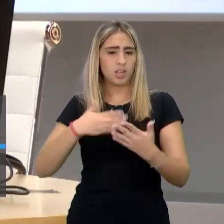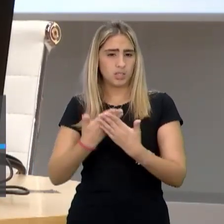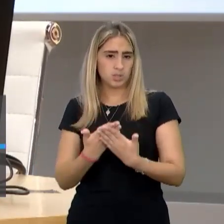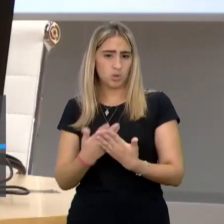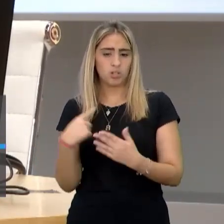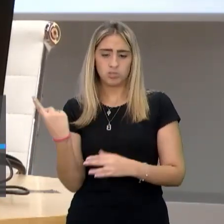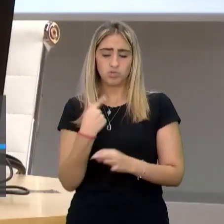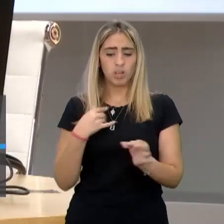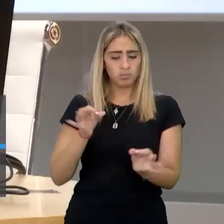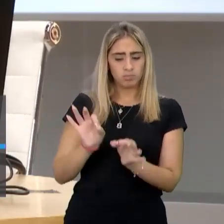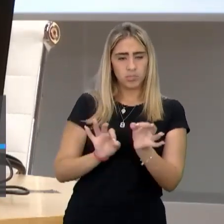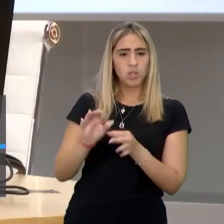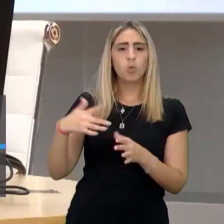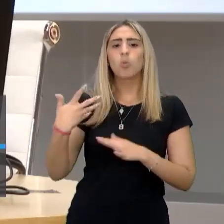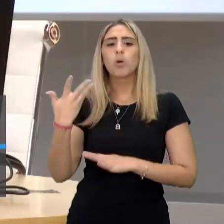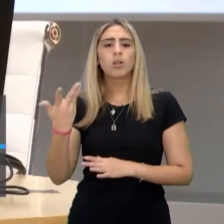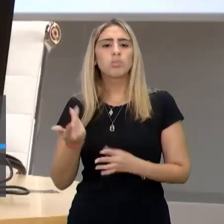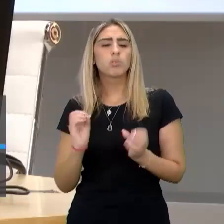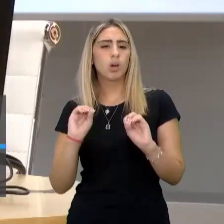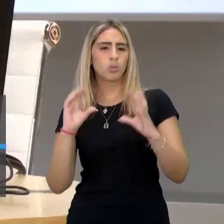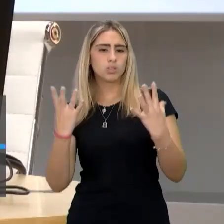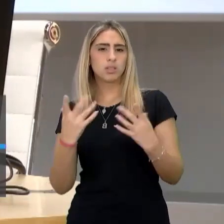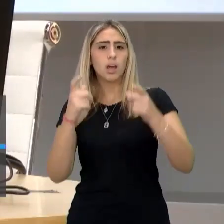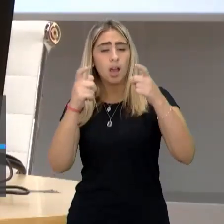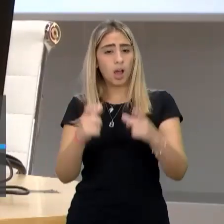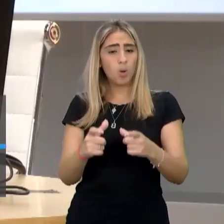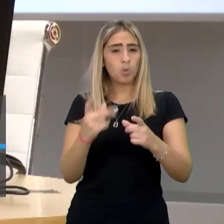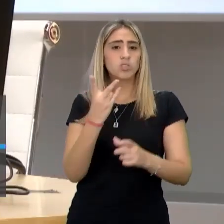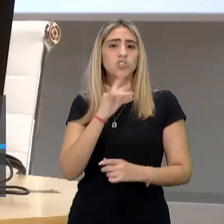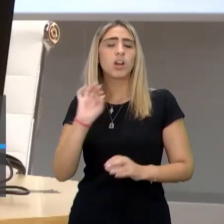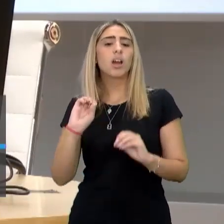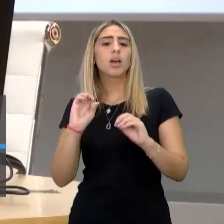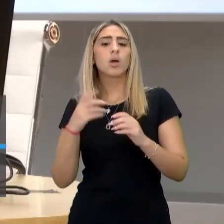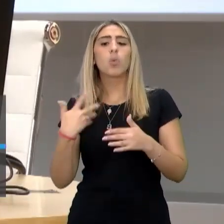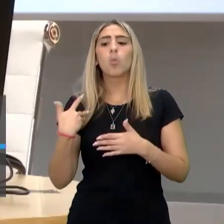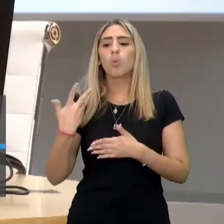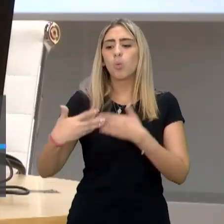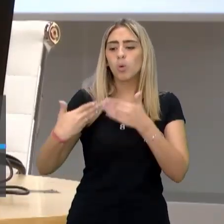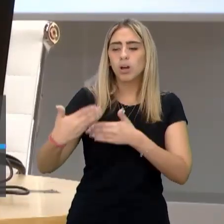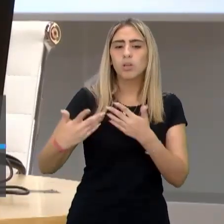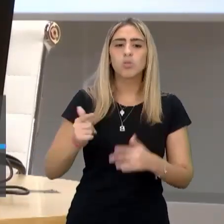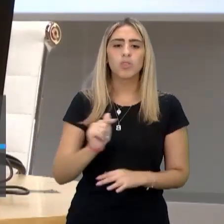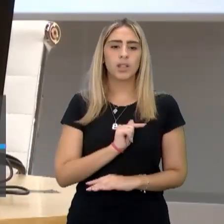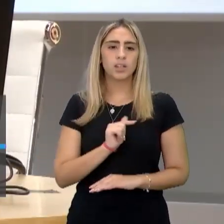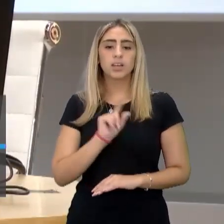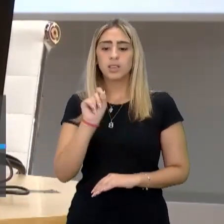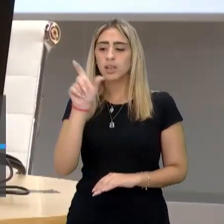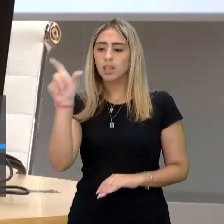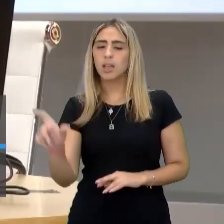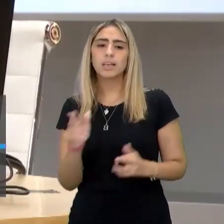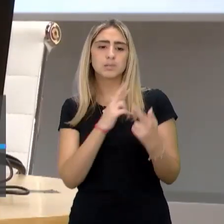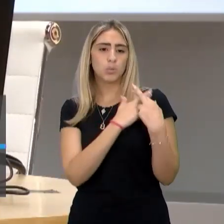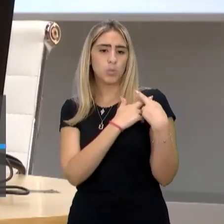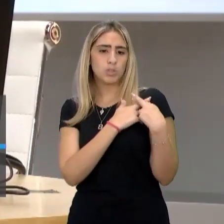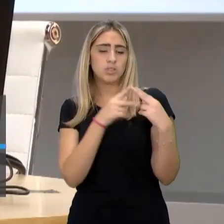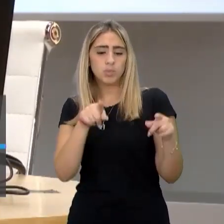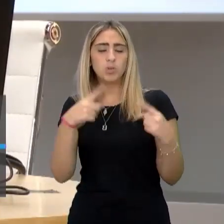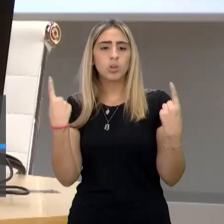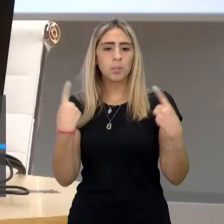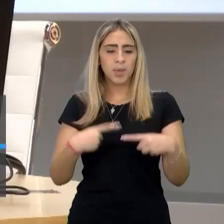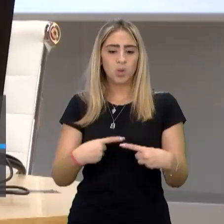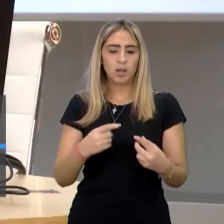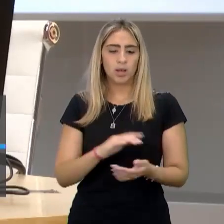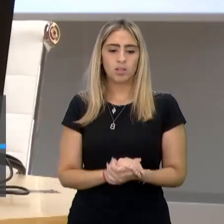esse campeonato. Como que vai ser? Onde que vai ser? Quando que vai ser esse campeonato? Quem vai ser o responsável por esse